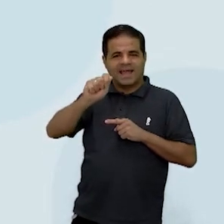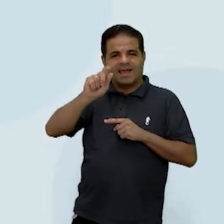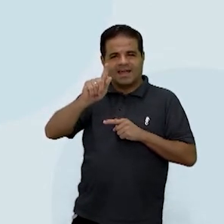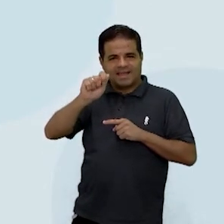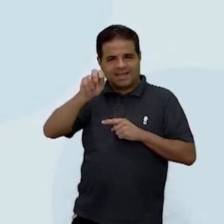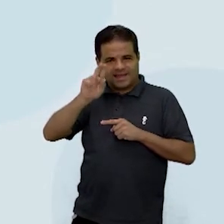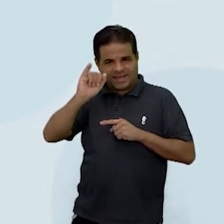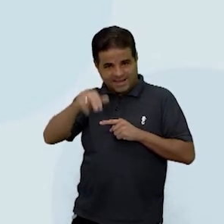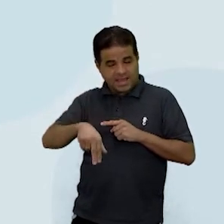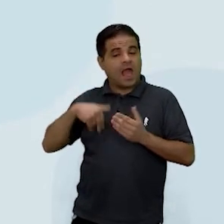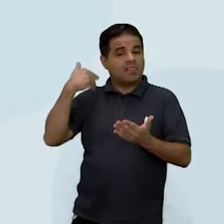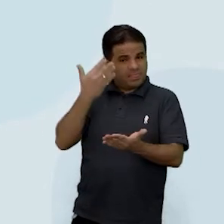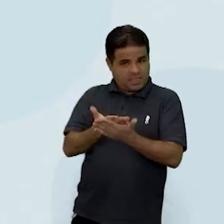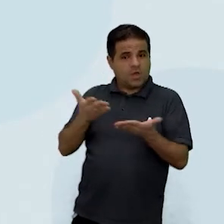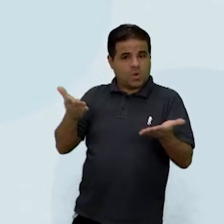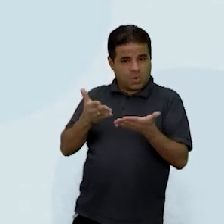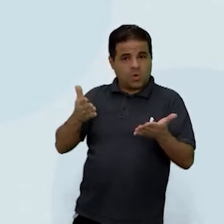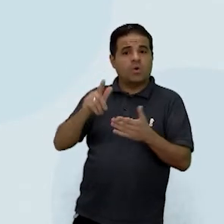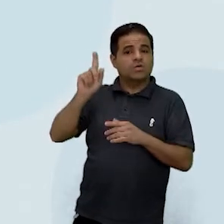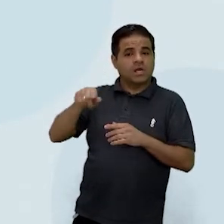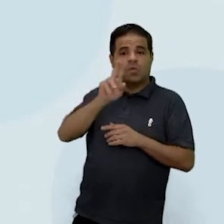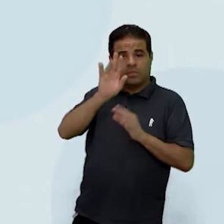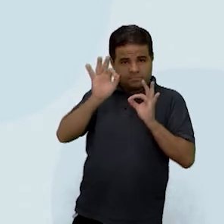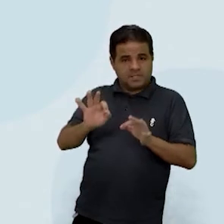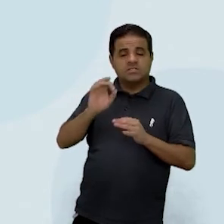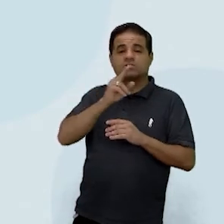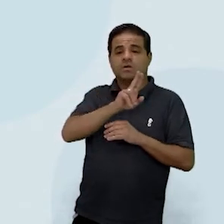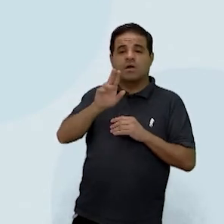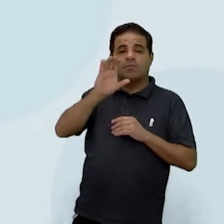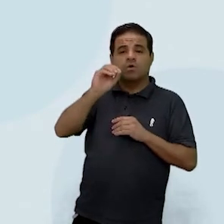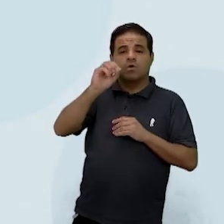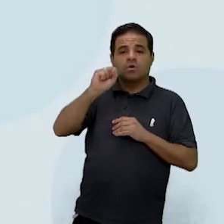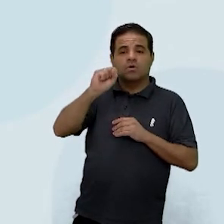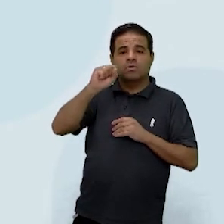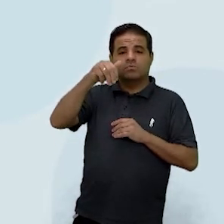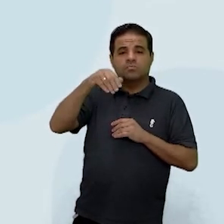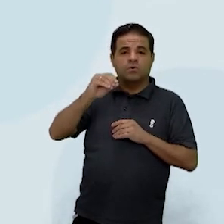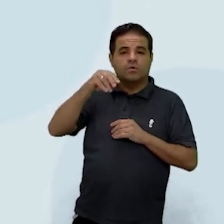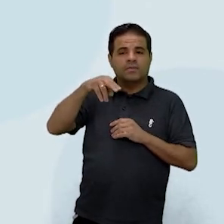é cosmonauta e não astronauta, né? E está aí representado